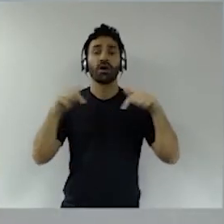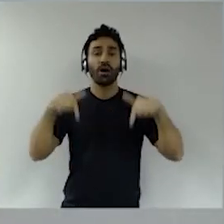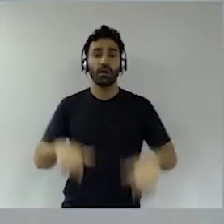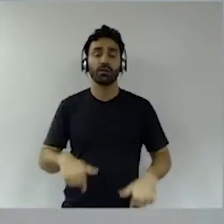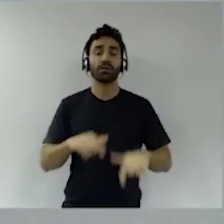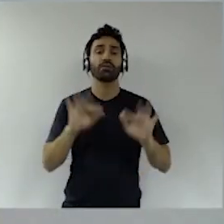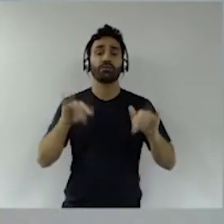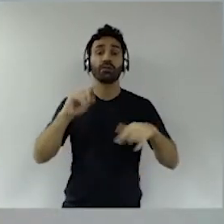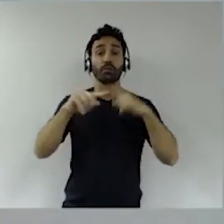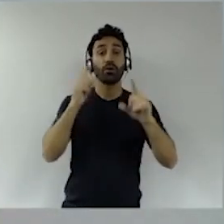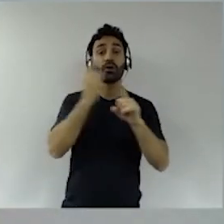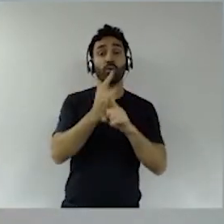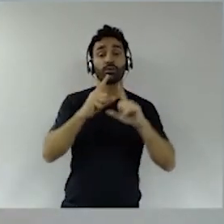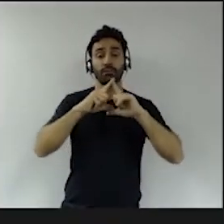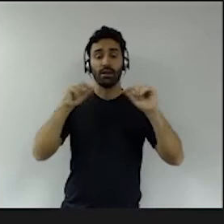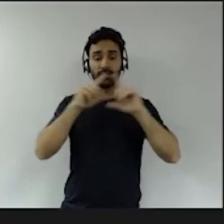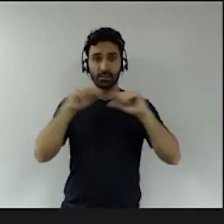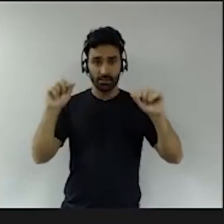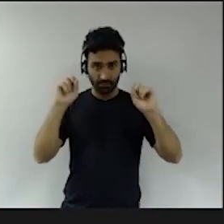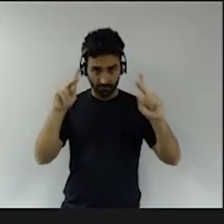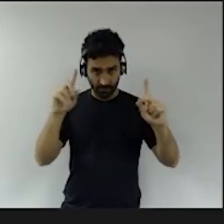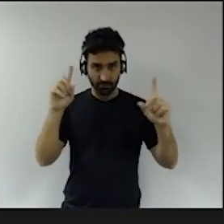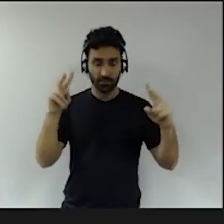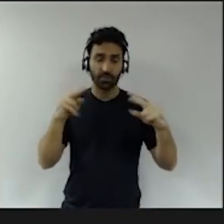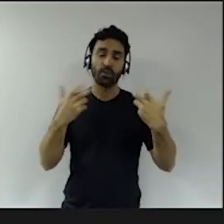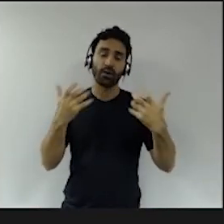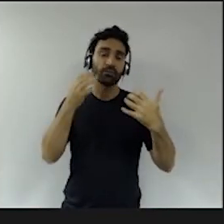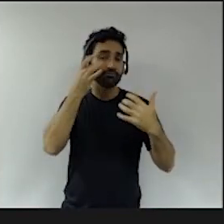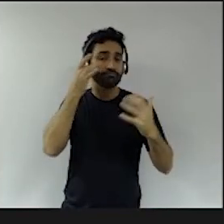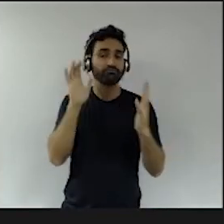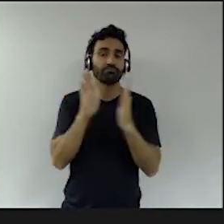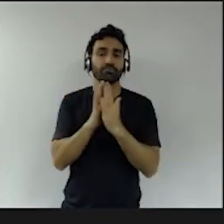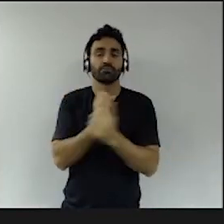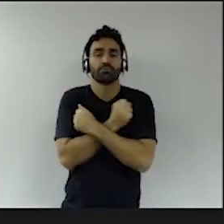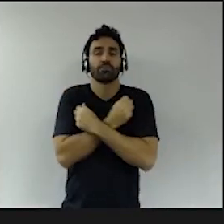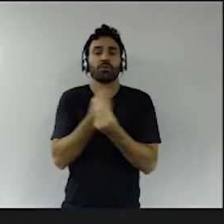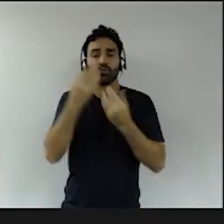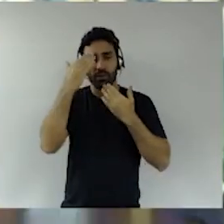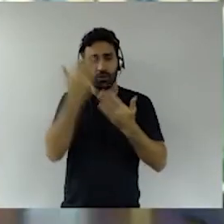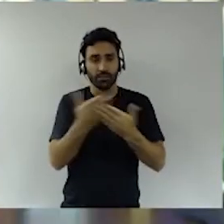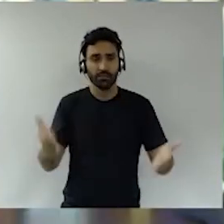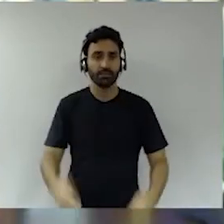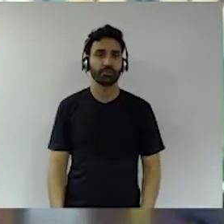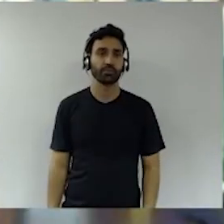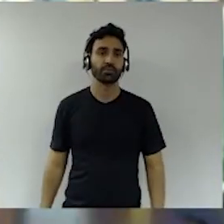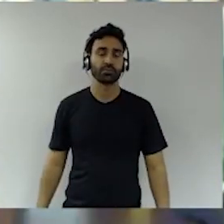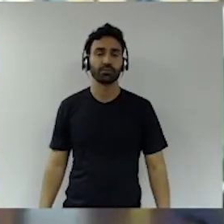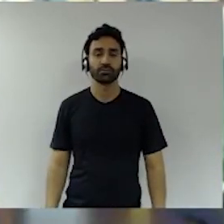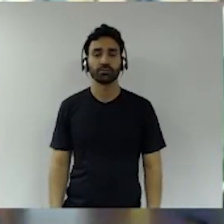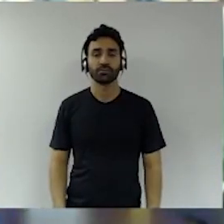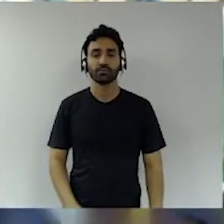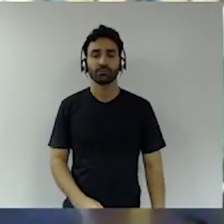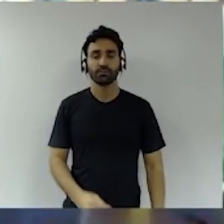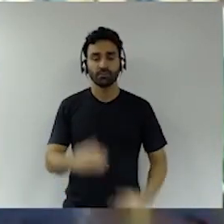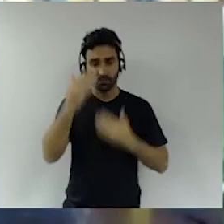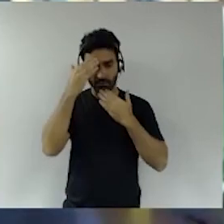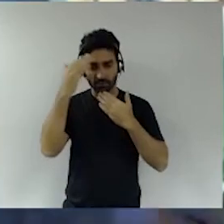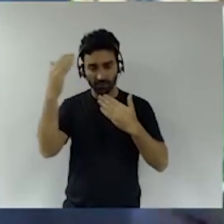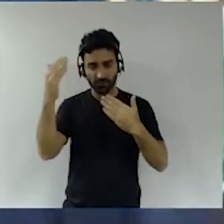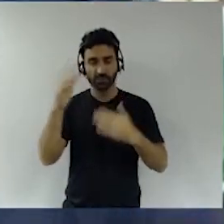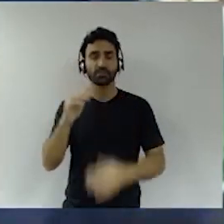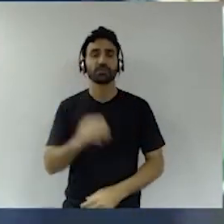depois nos vemos em Brasília para dar esse abraço pessoalmente. Muito obrigado. Muito obrigado,